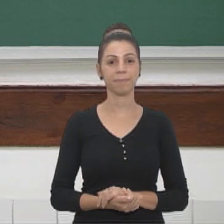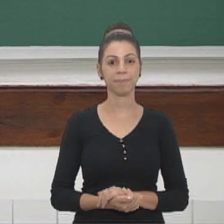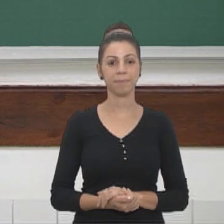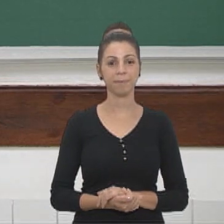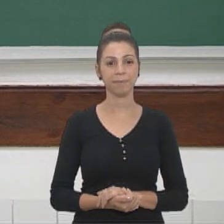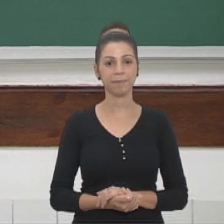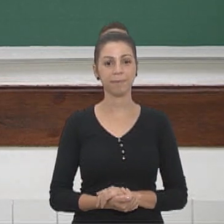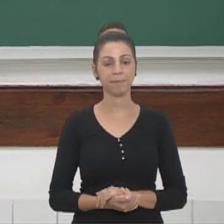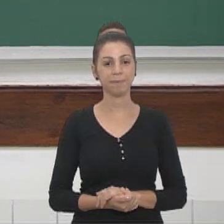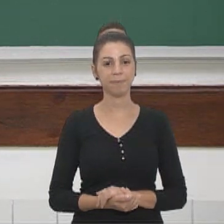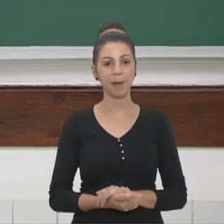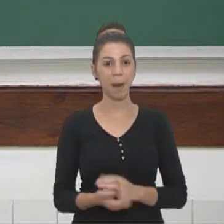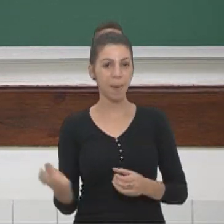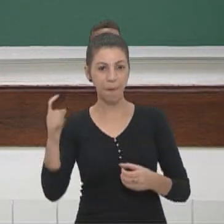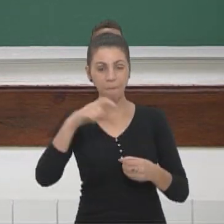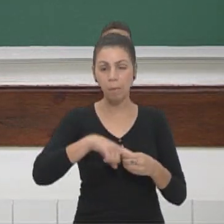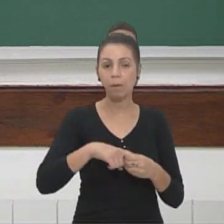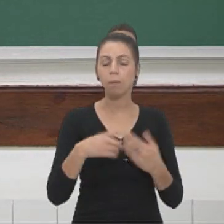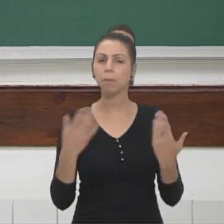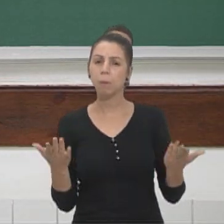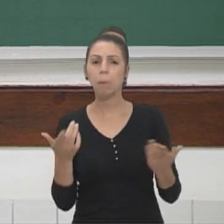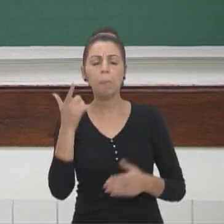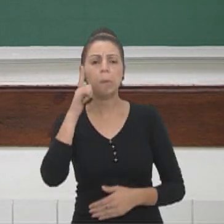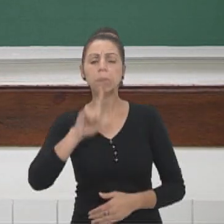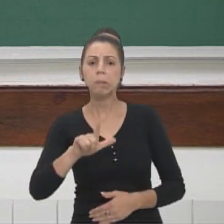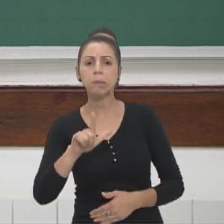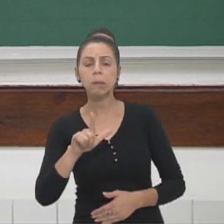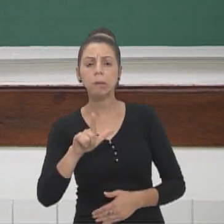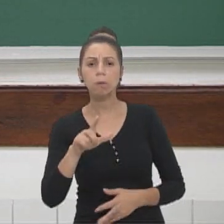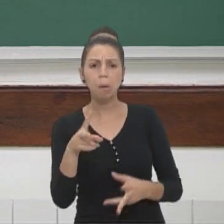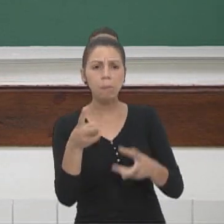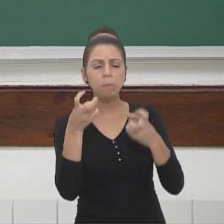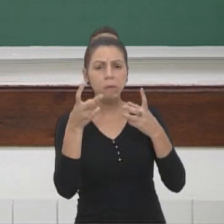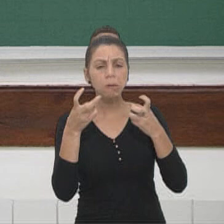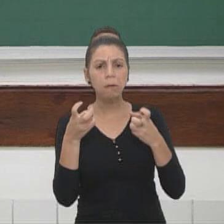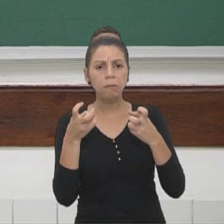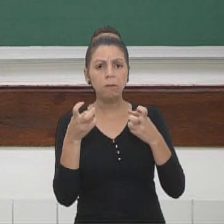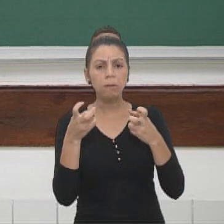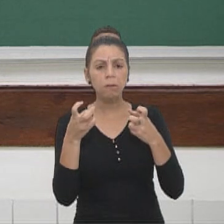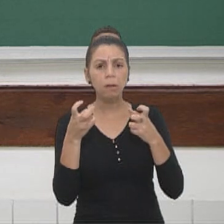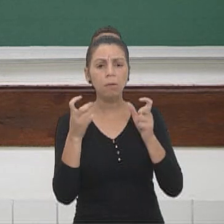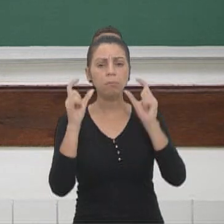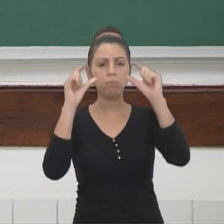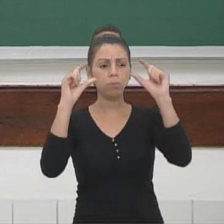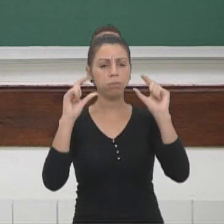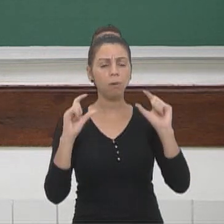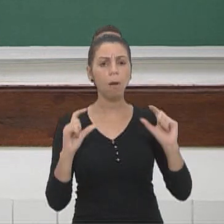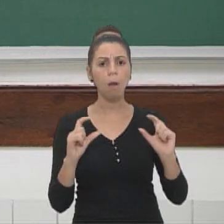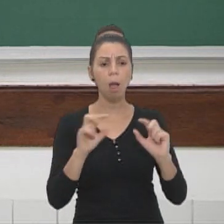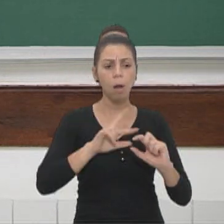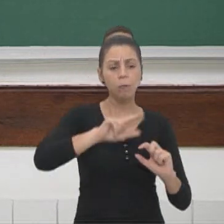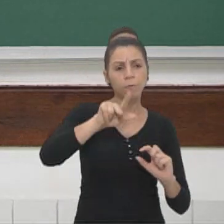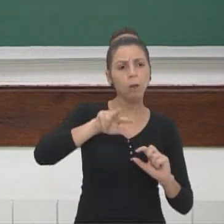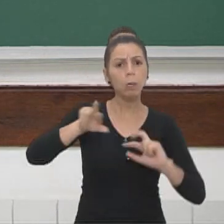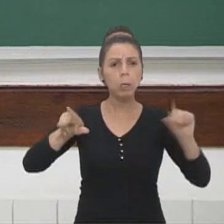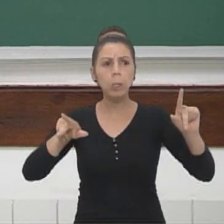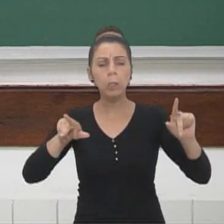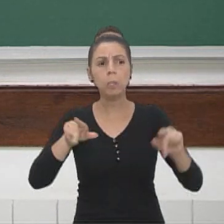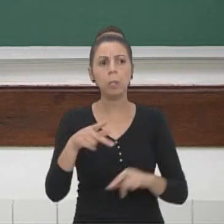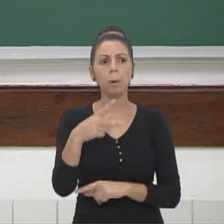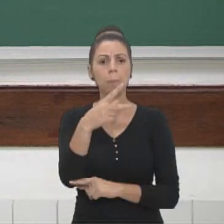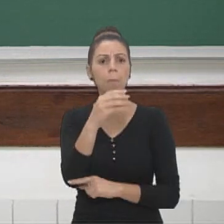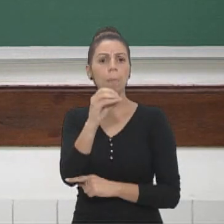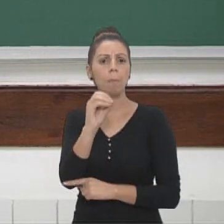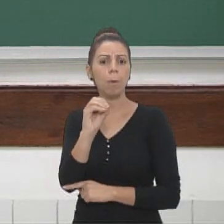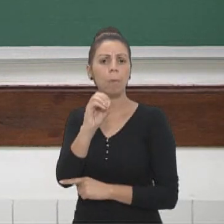Bueno, volvemos. Entonces, e aí, conseguiram observar essa definição para poema e poesia? Vamos observar o que a RAE,